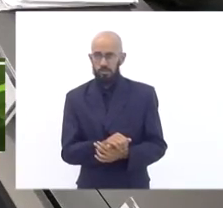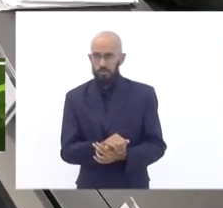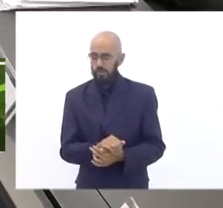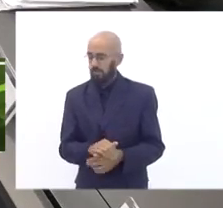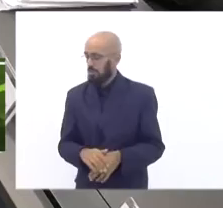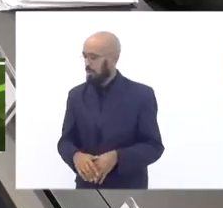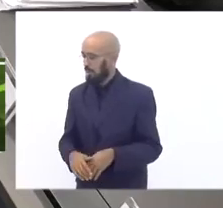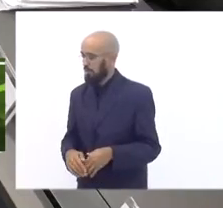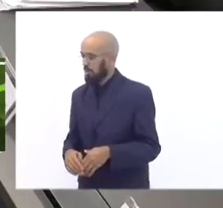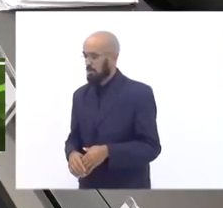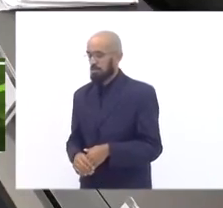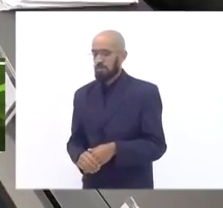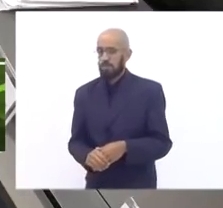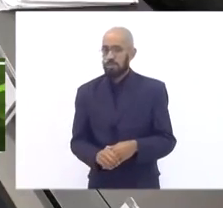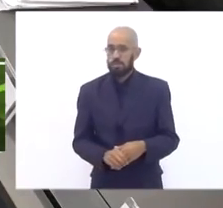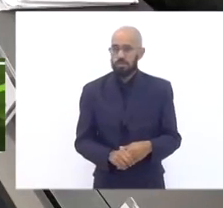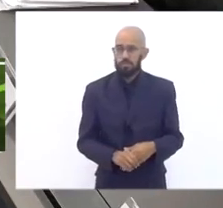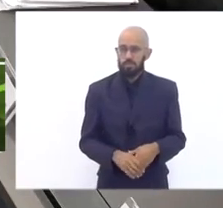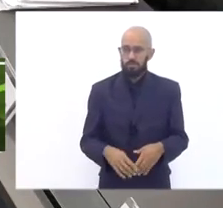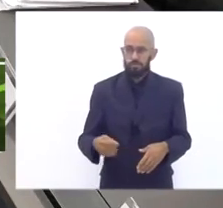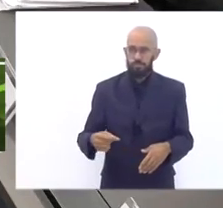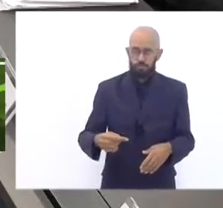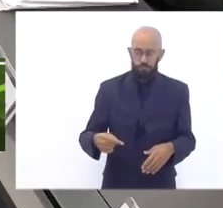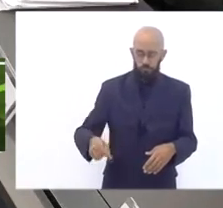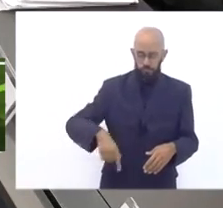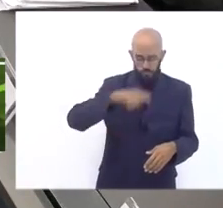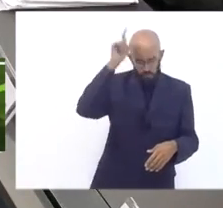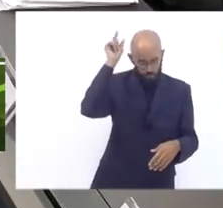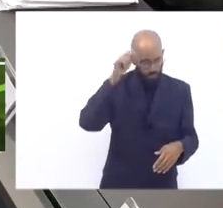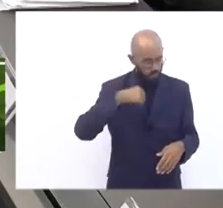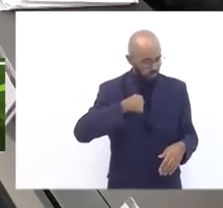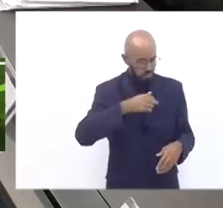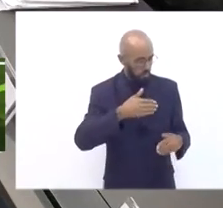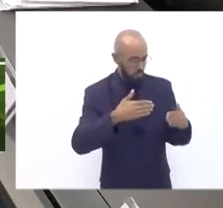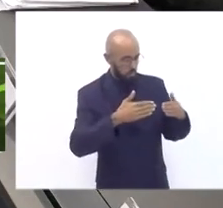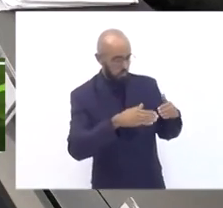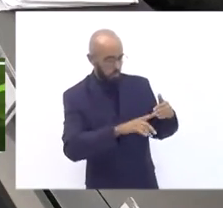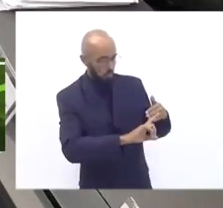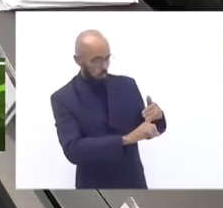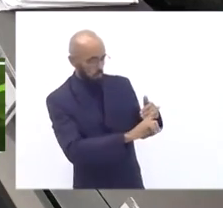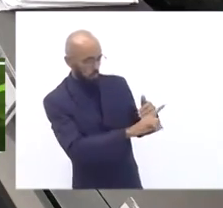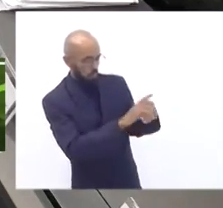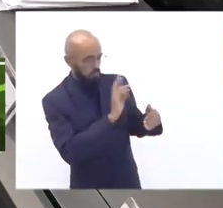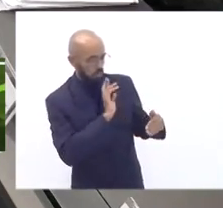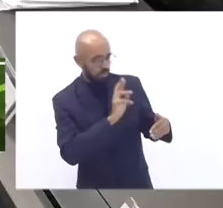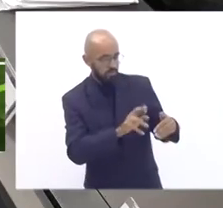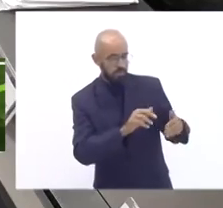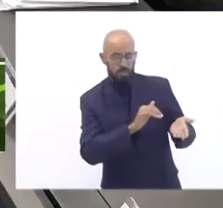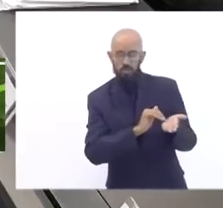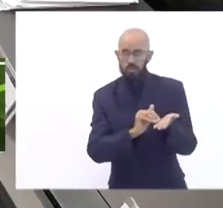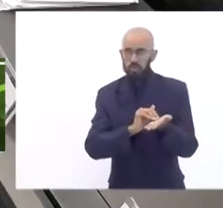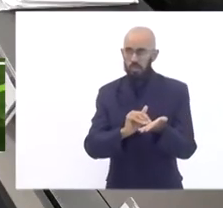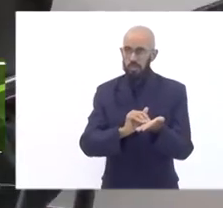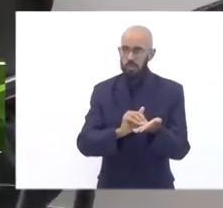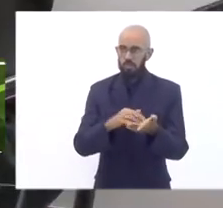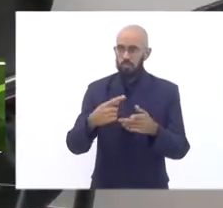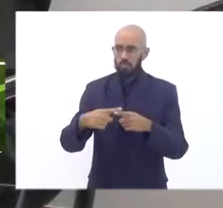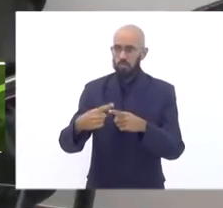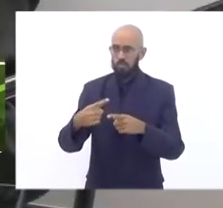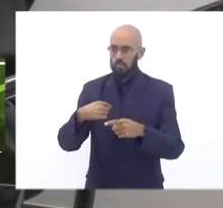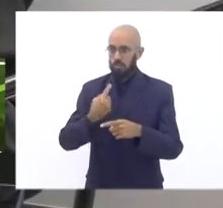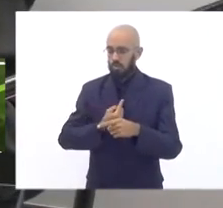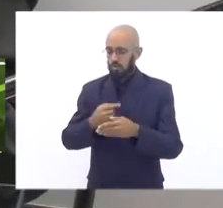Eu discordo profundamente da resposta do secretário. Né? Porque o que está se discutindo aqui